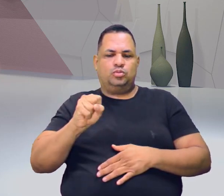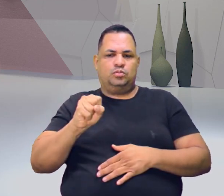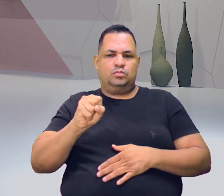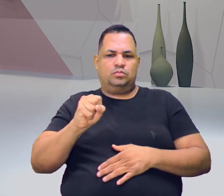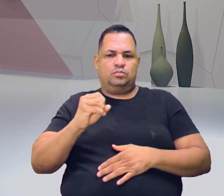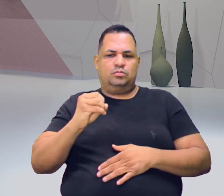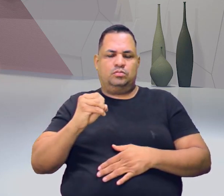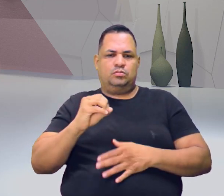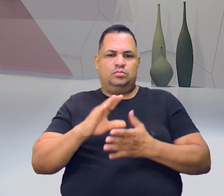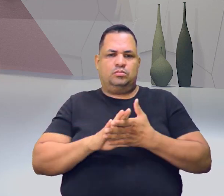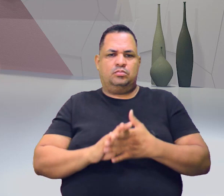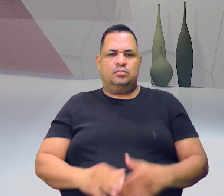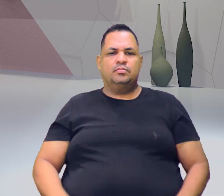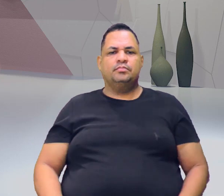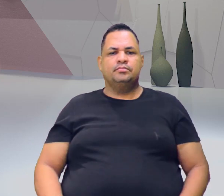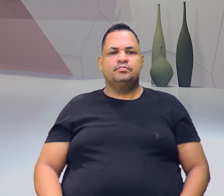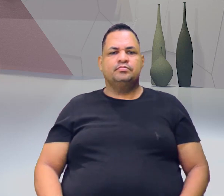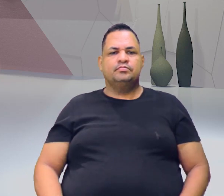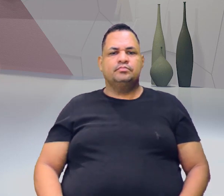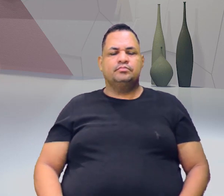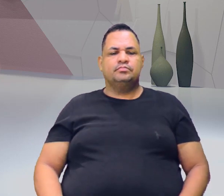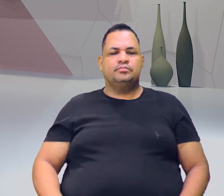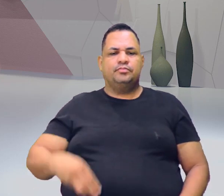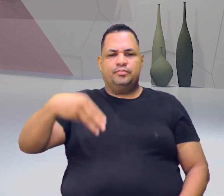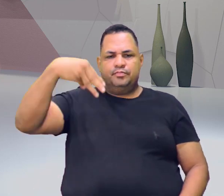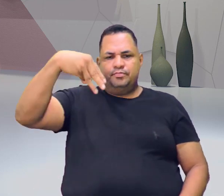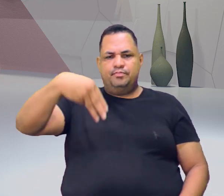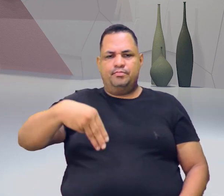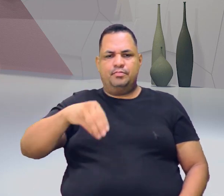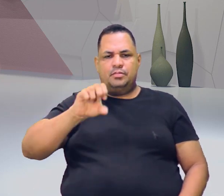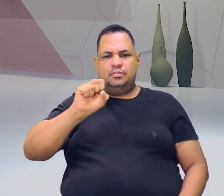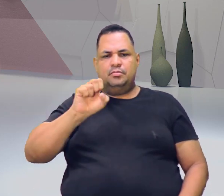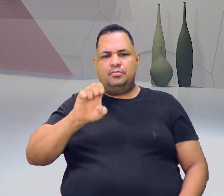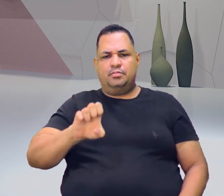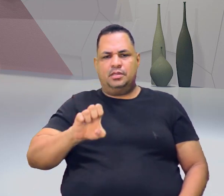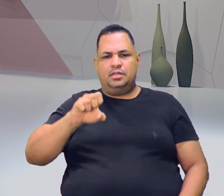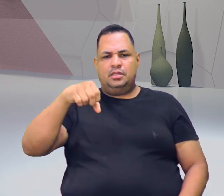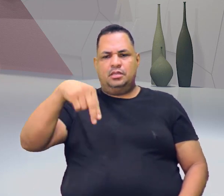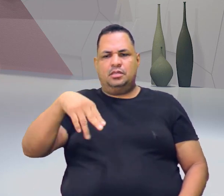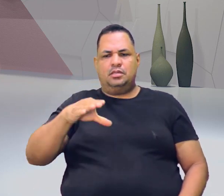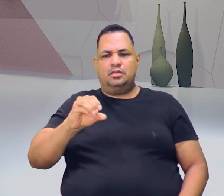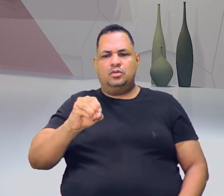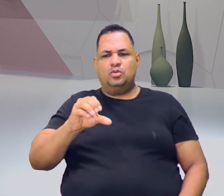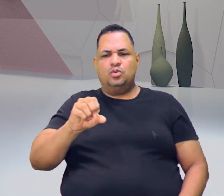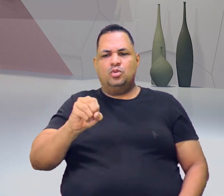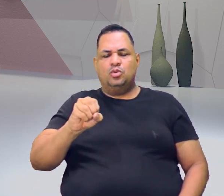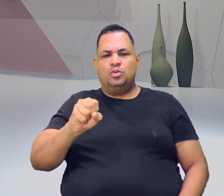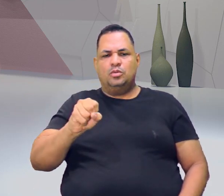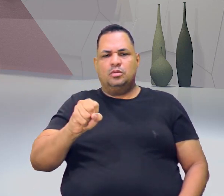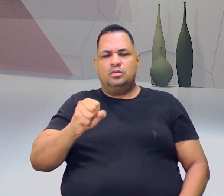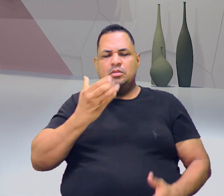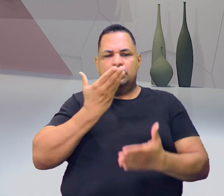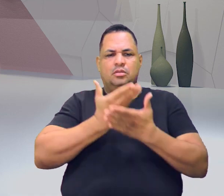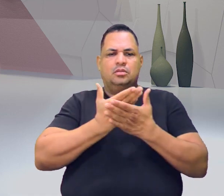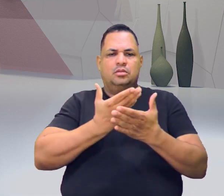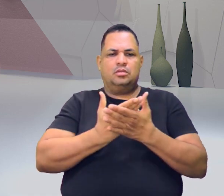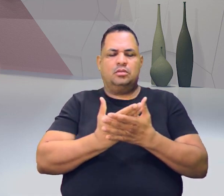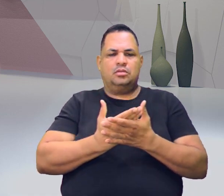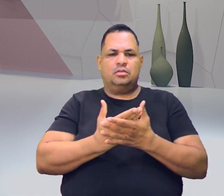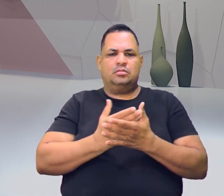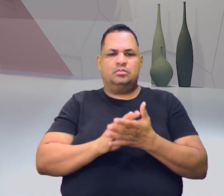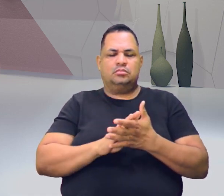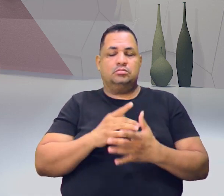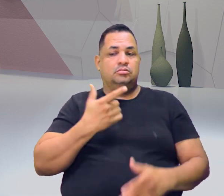certo? Menos aulas. Quero menos questões,